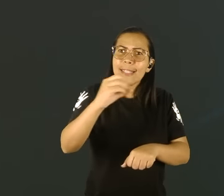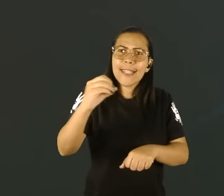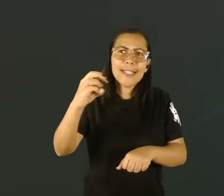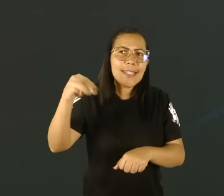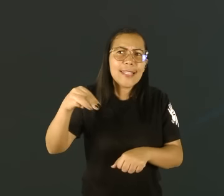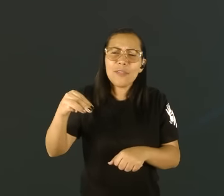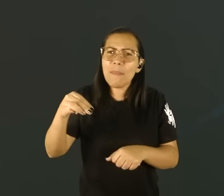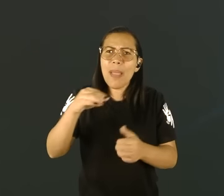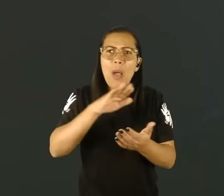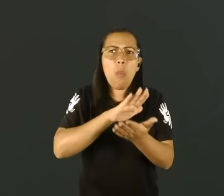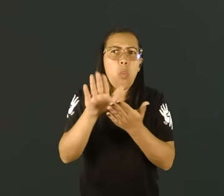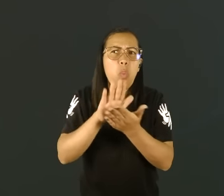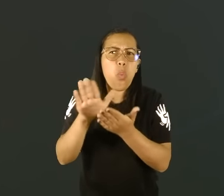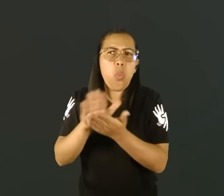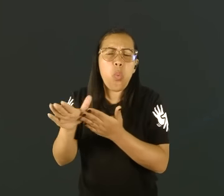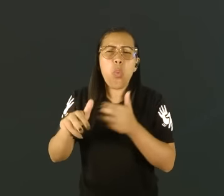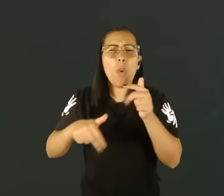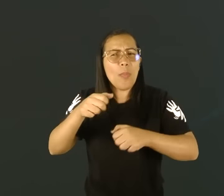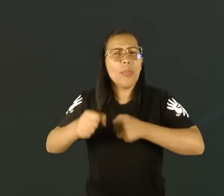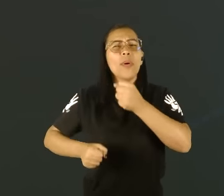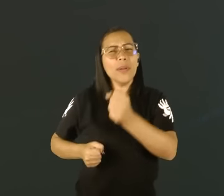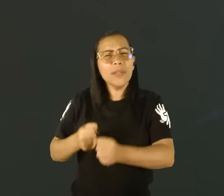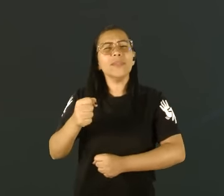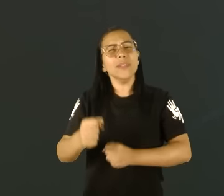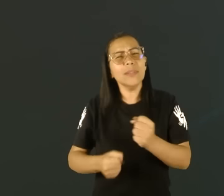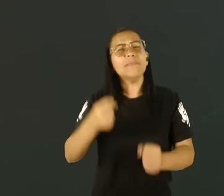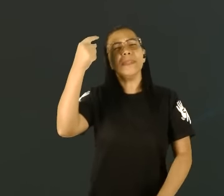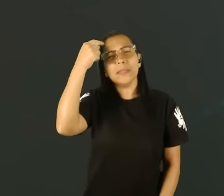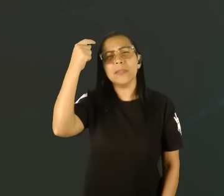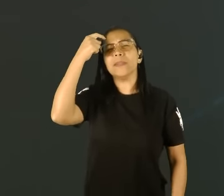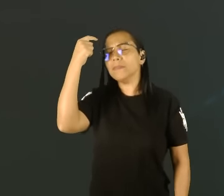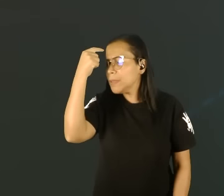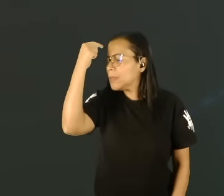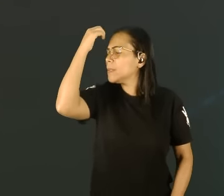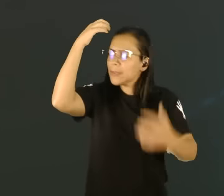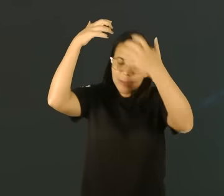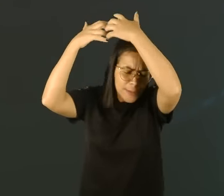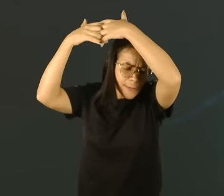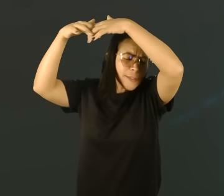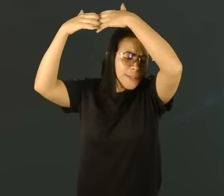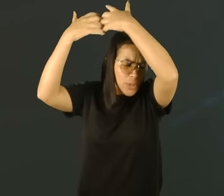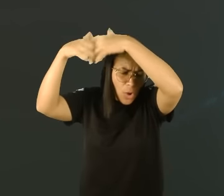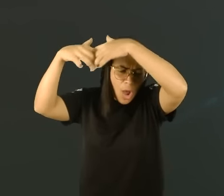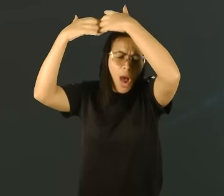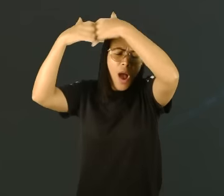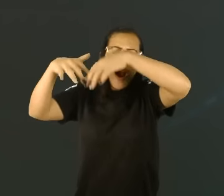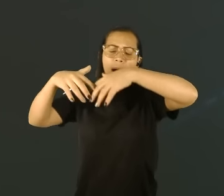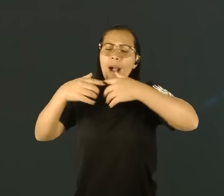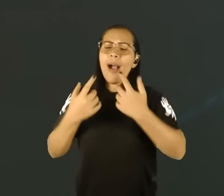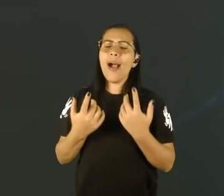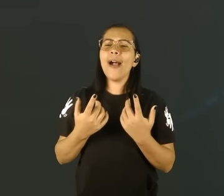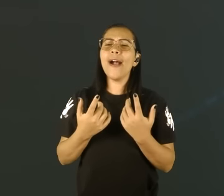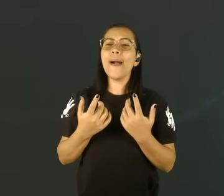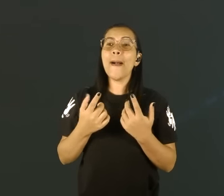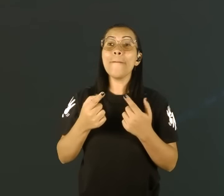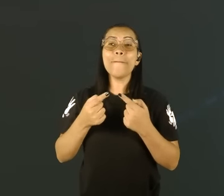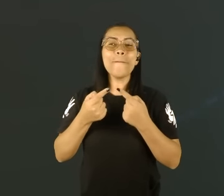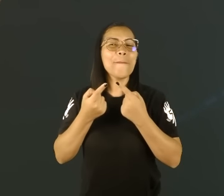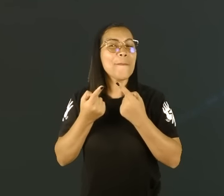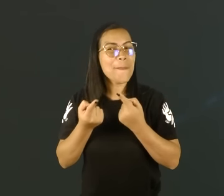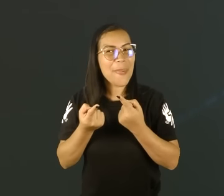passou um mês andando, pensando, refletindo. Mas Deus só falou com ele quando